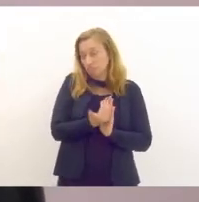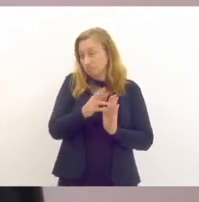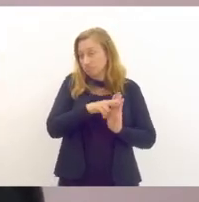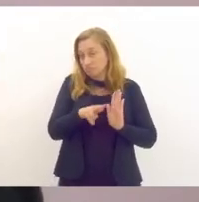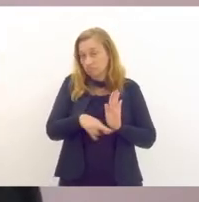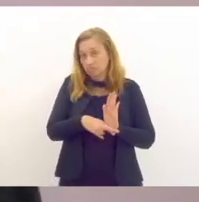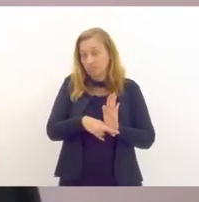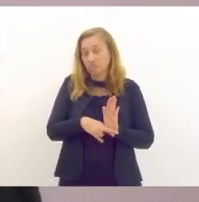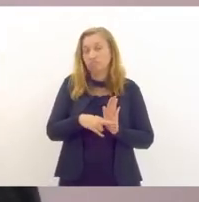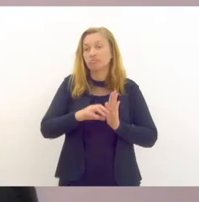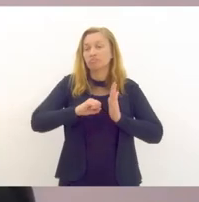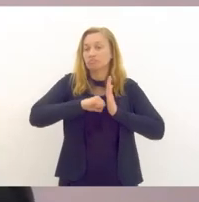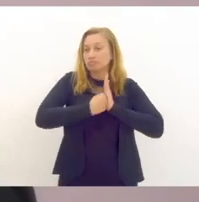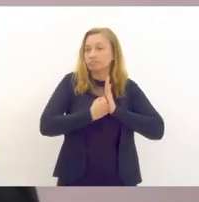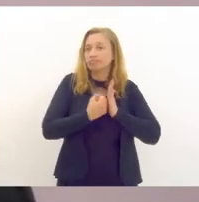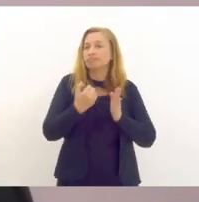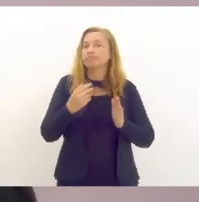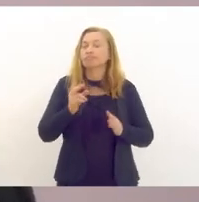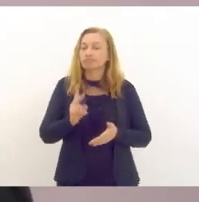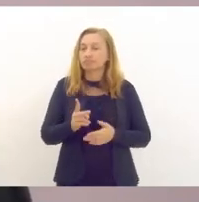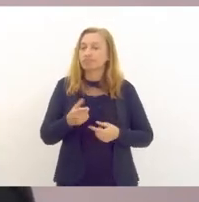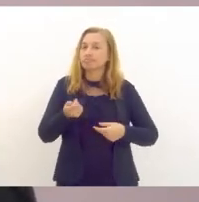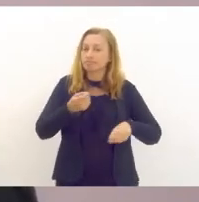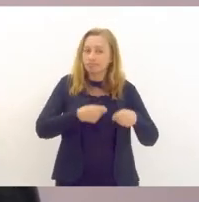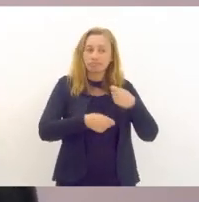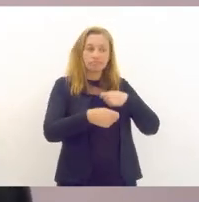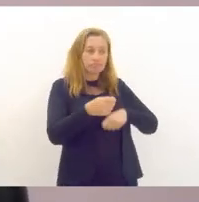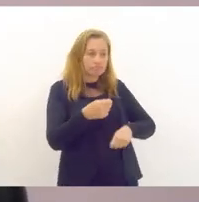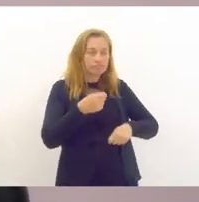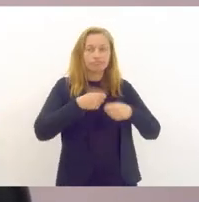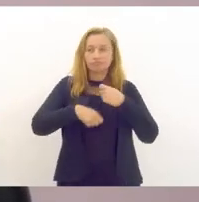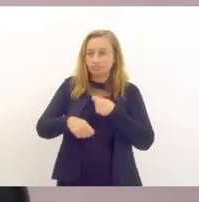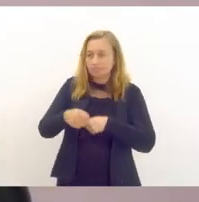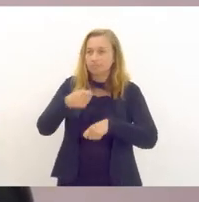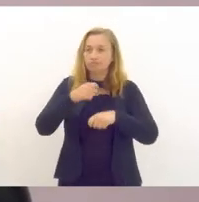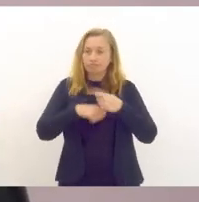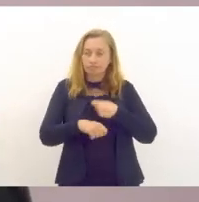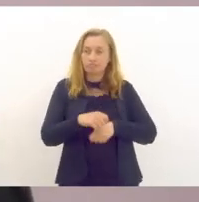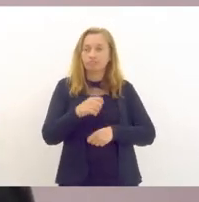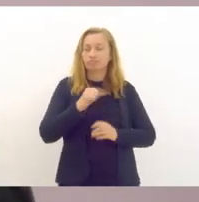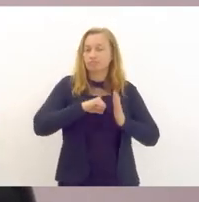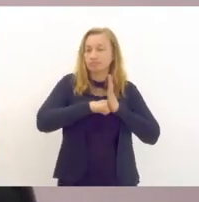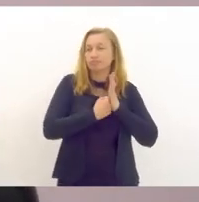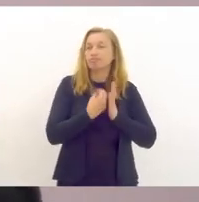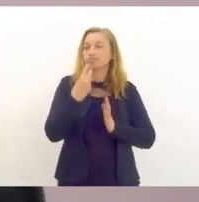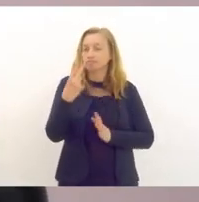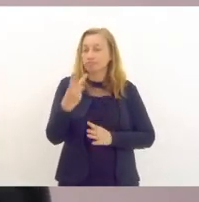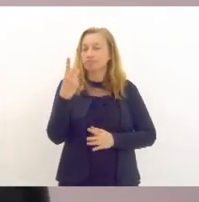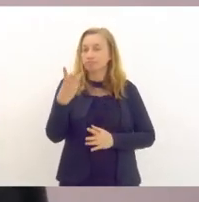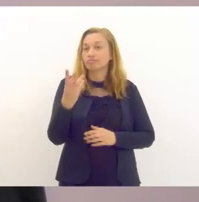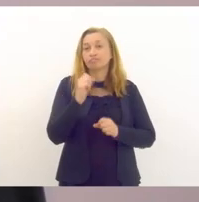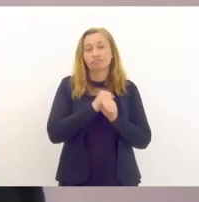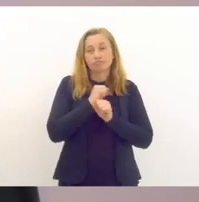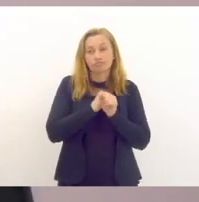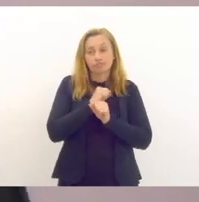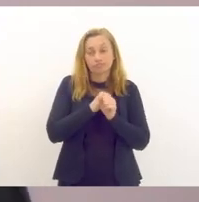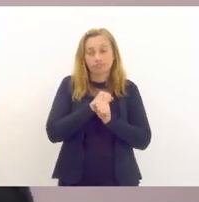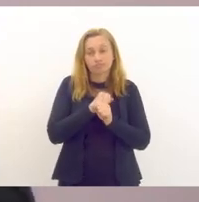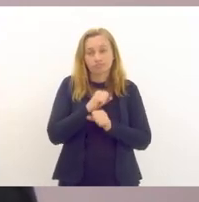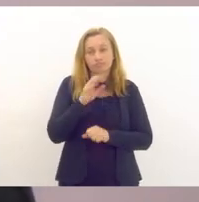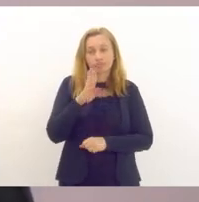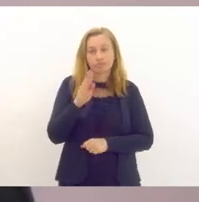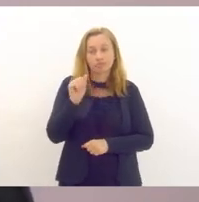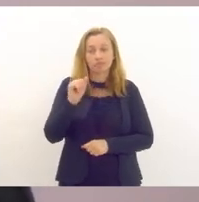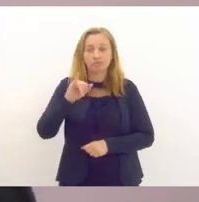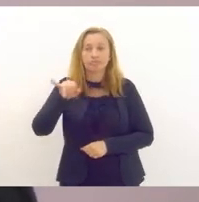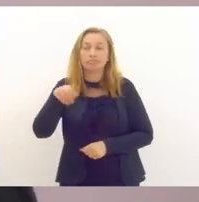os vetos toda vez a gente negocia veto tem um veto aí que já de dois três anos que são do previ Banestes